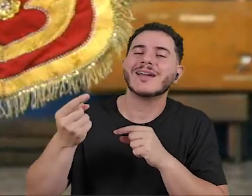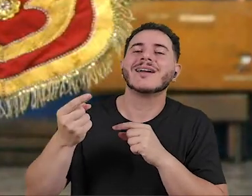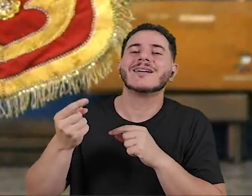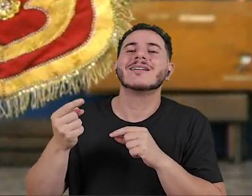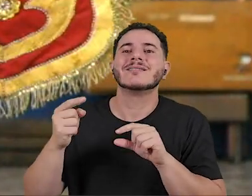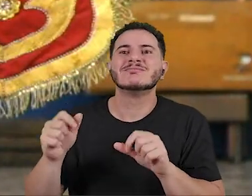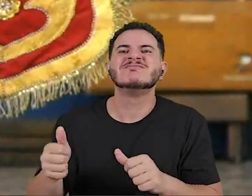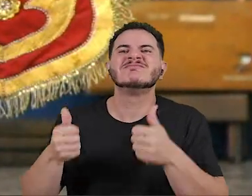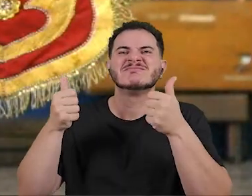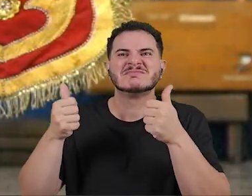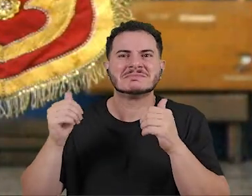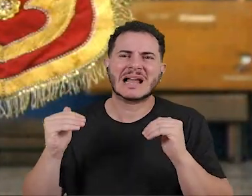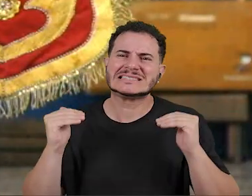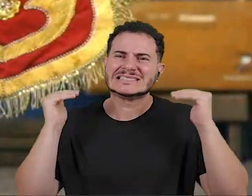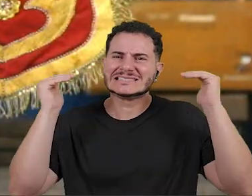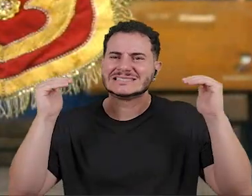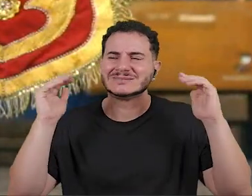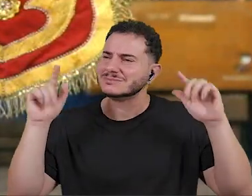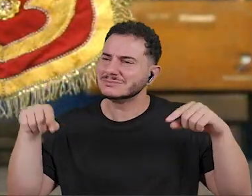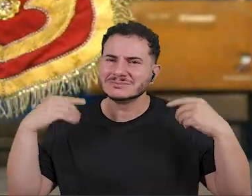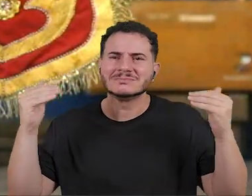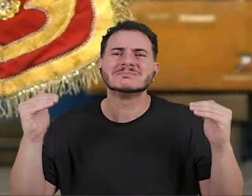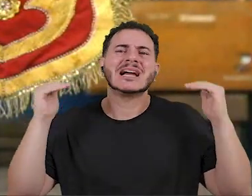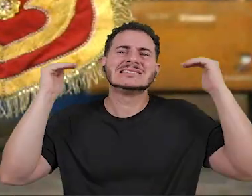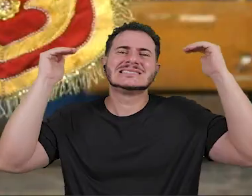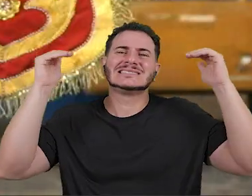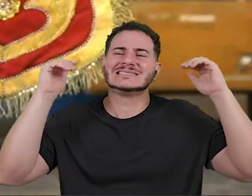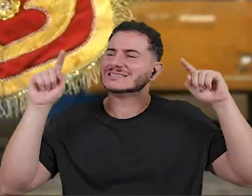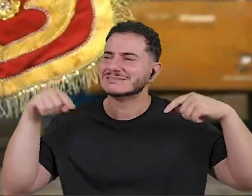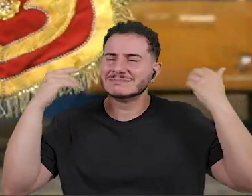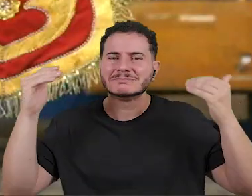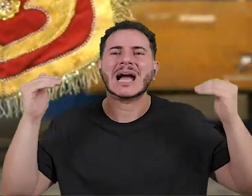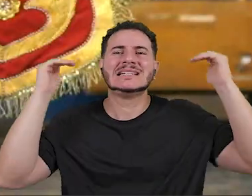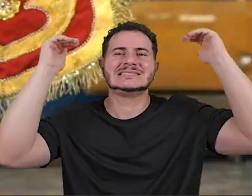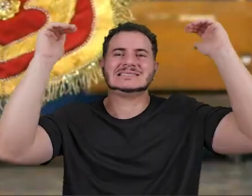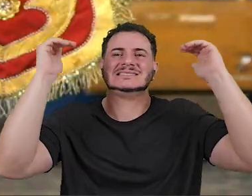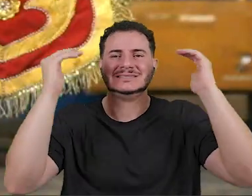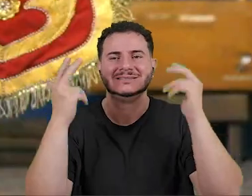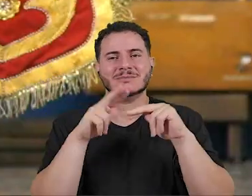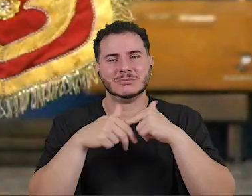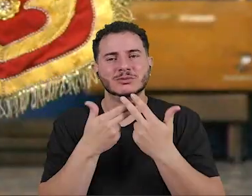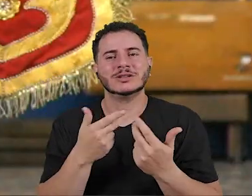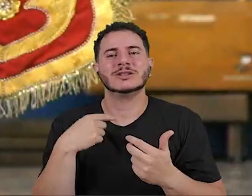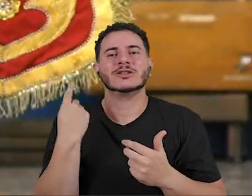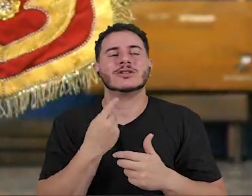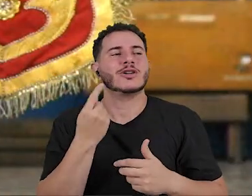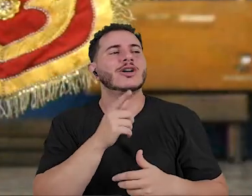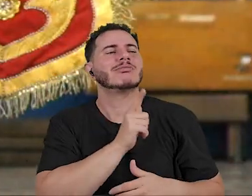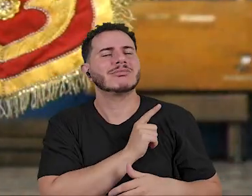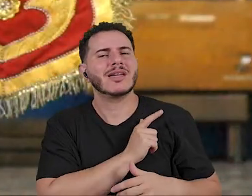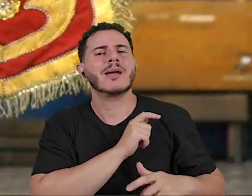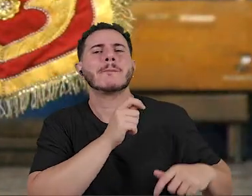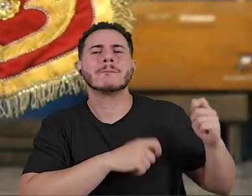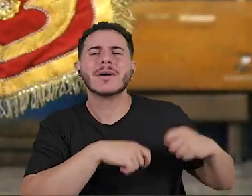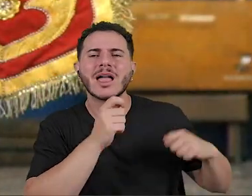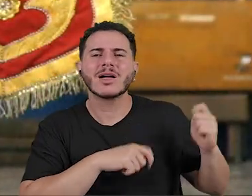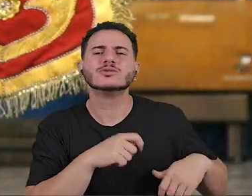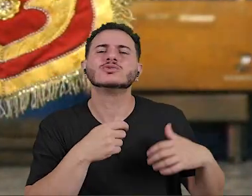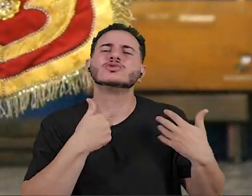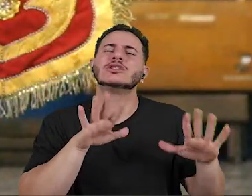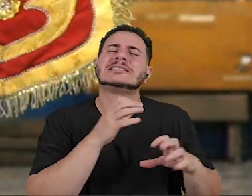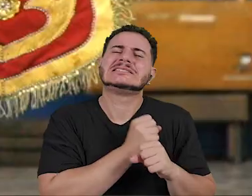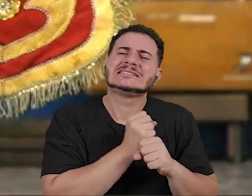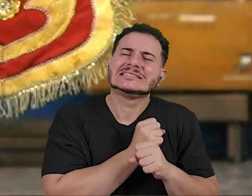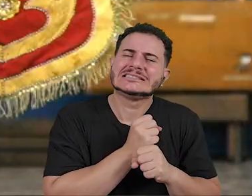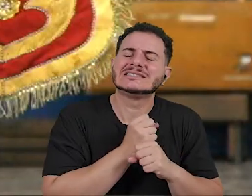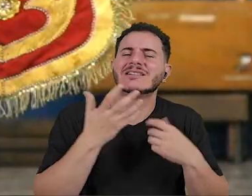de agremiações, de maracatus que já estão lá há anos, com fantasias, né? Enfim. E eu digo para eles assim: